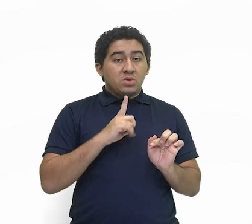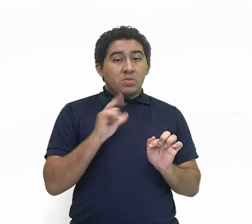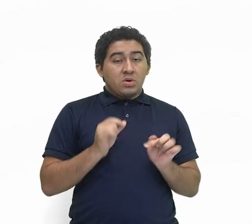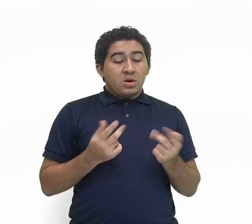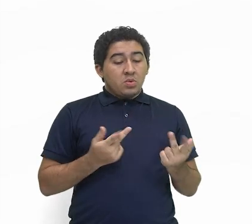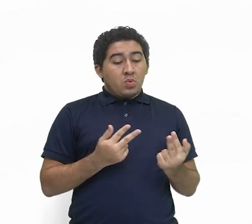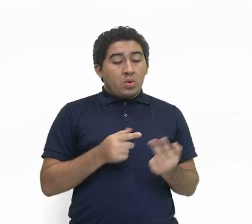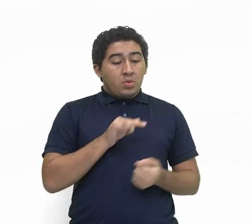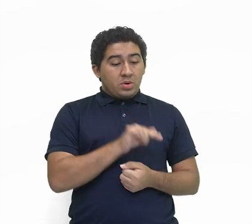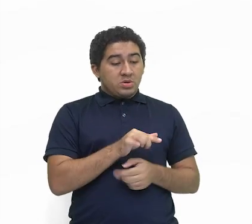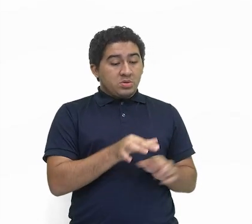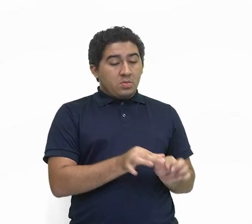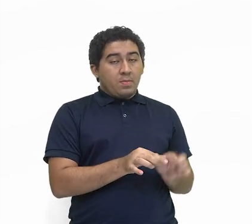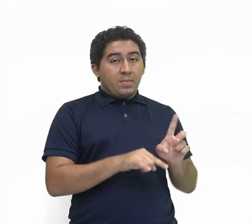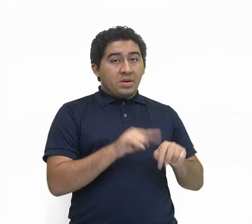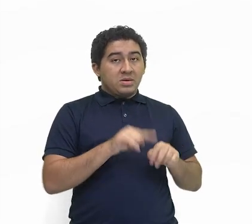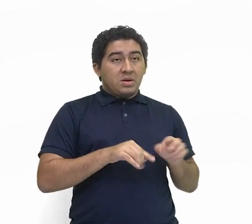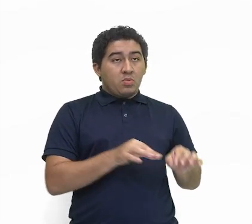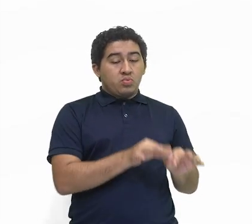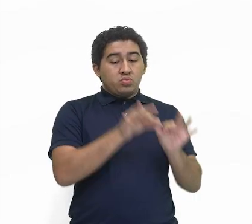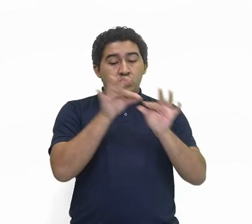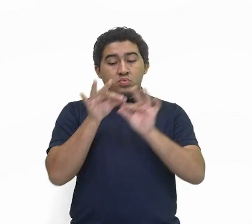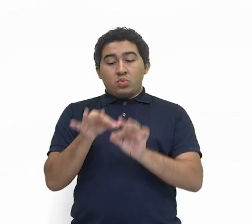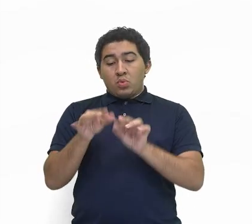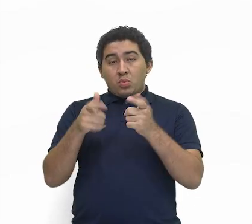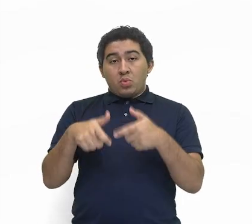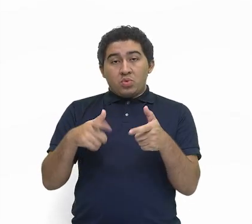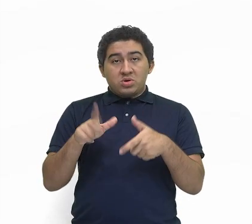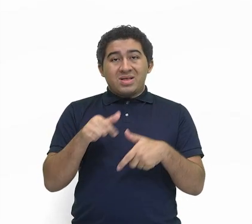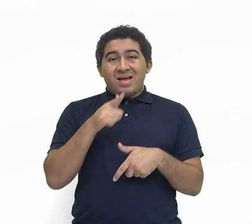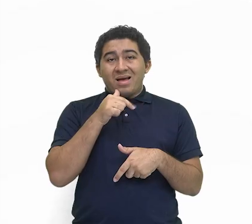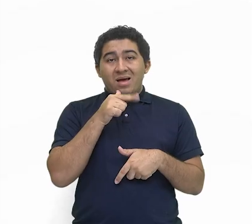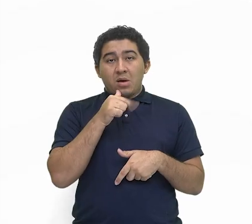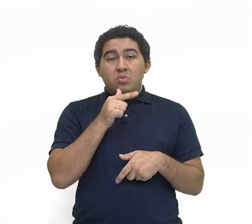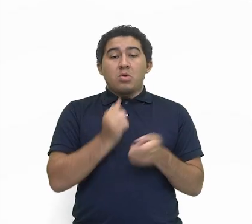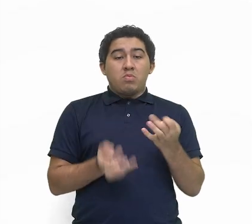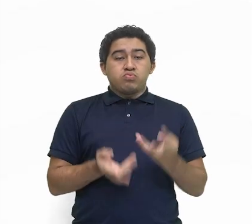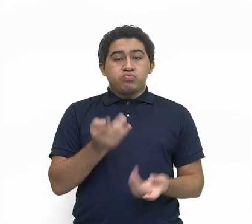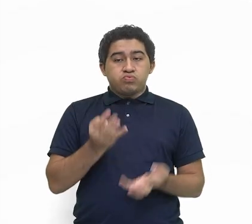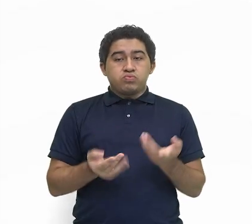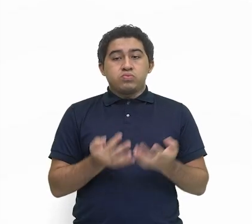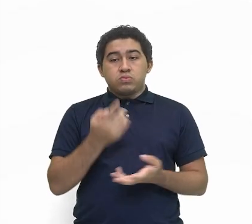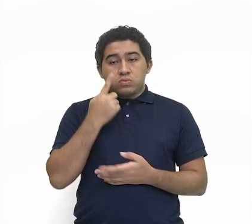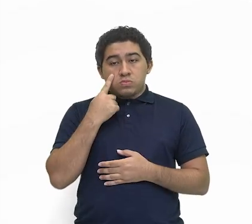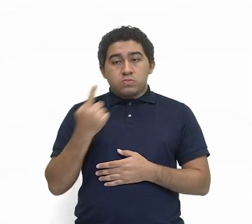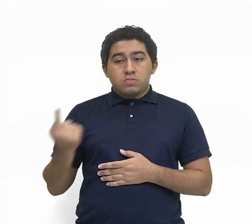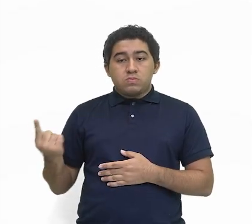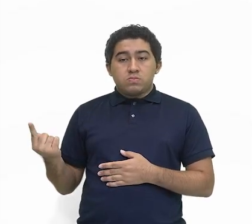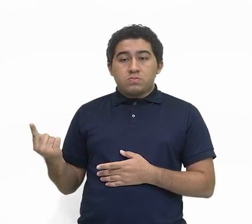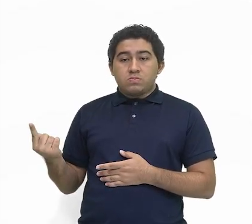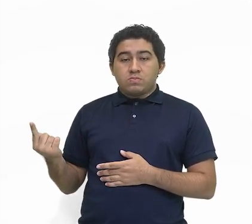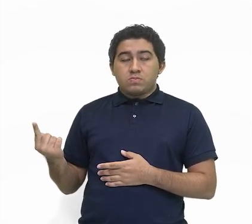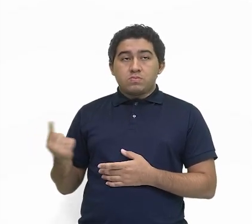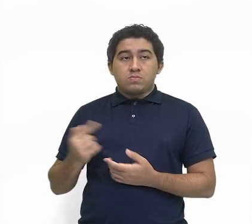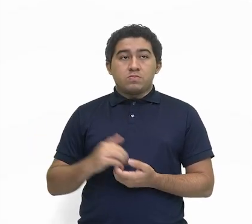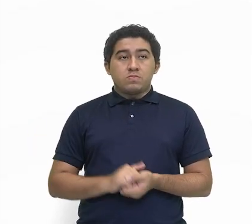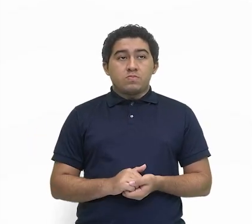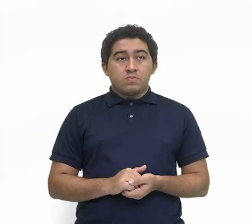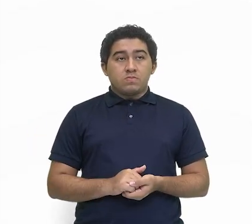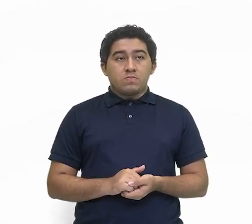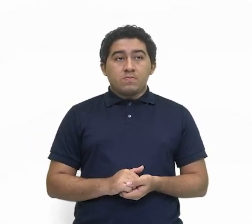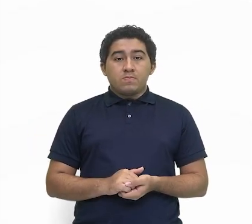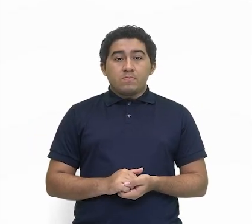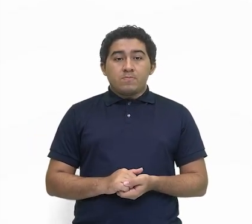mesmo dispositivo aqui, o mesmo termômetro, ele vai colocar na água fervente aqui, ó. Veja que aqui a água está em